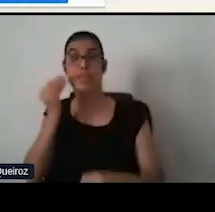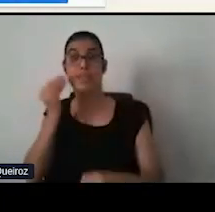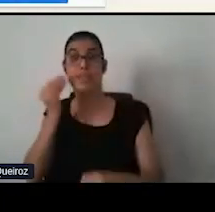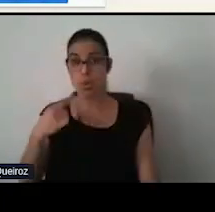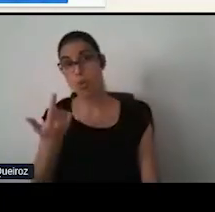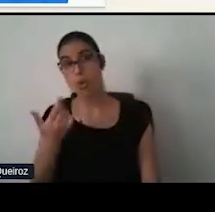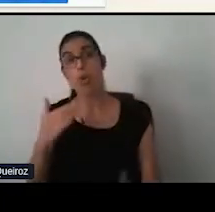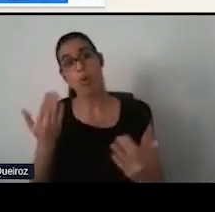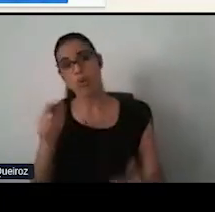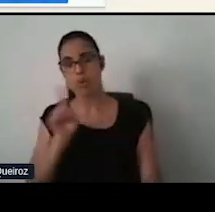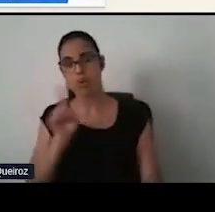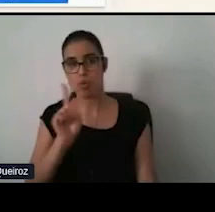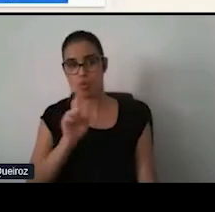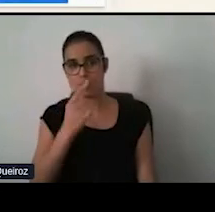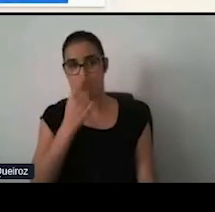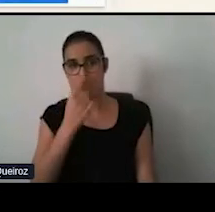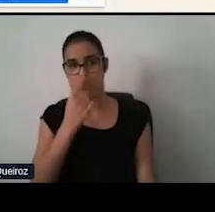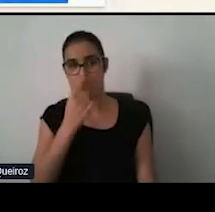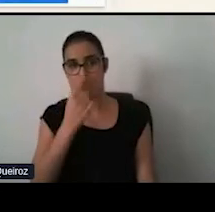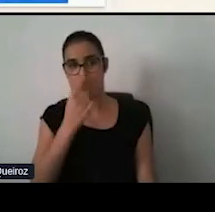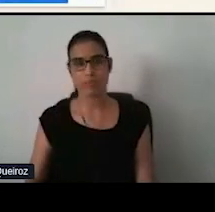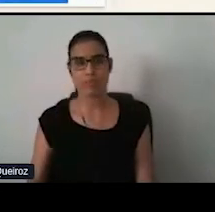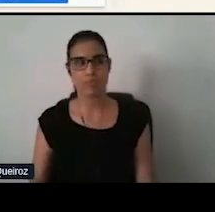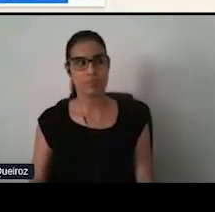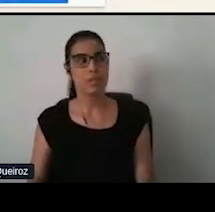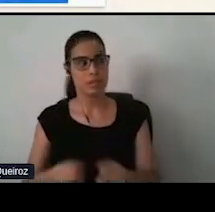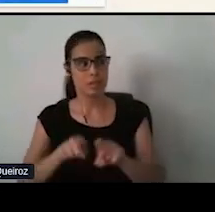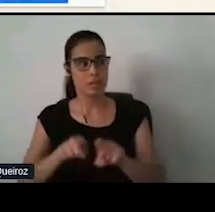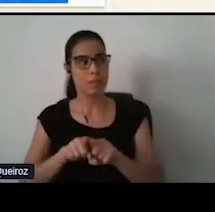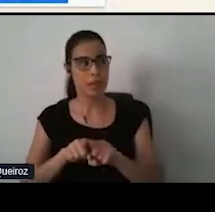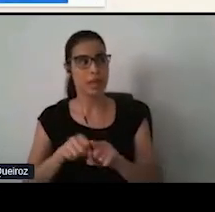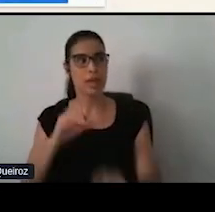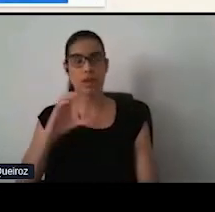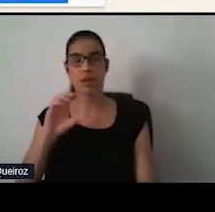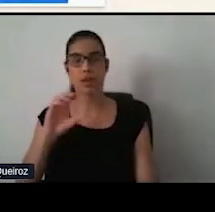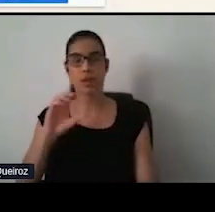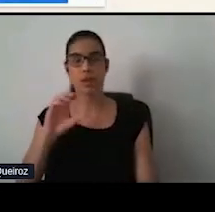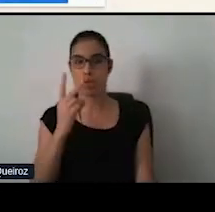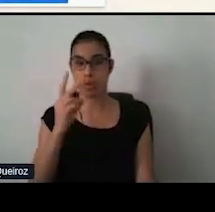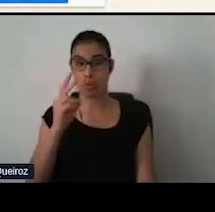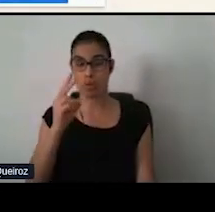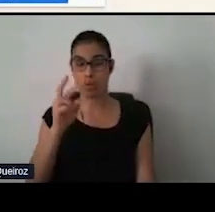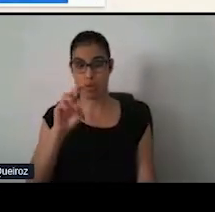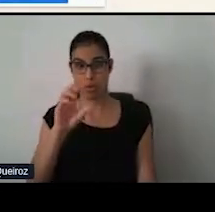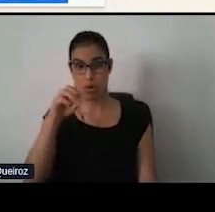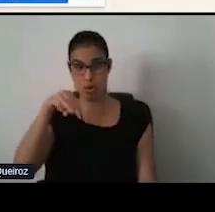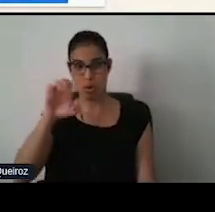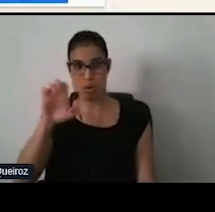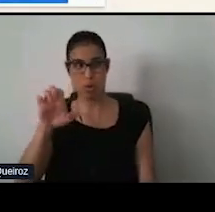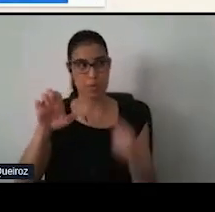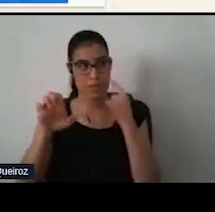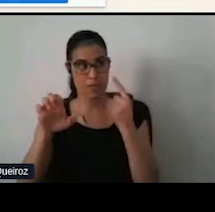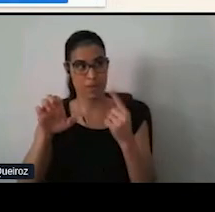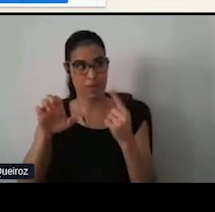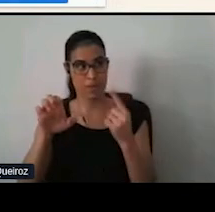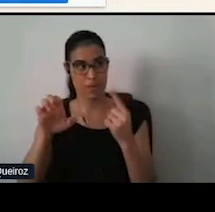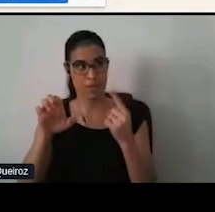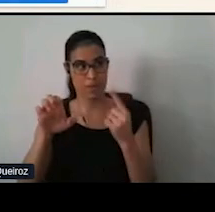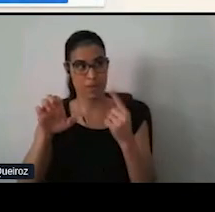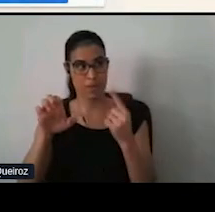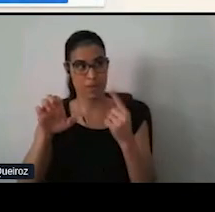E também existem algumas extensões para o Chrome, que é a própria Axe, né, a